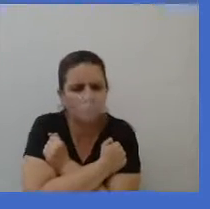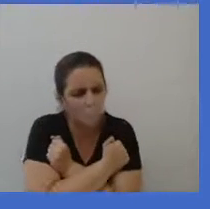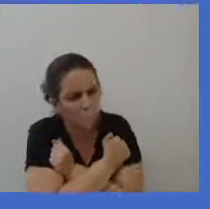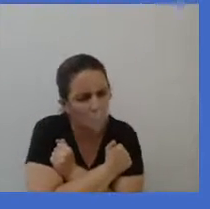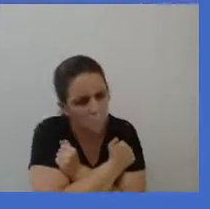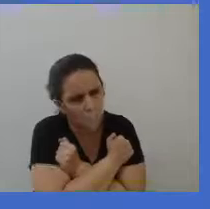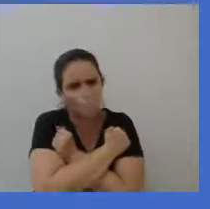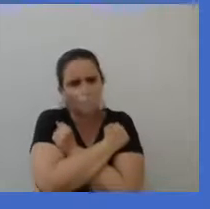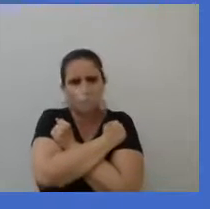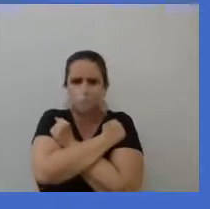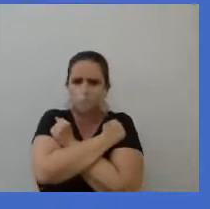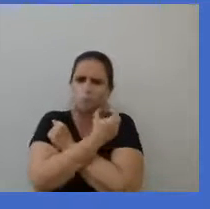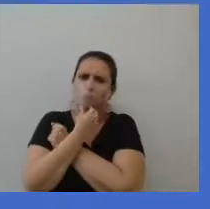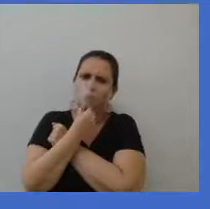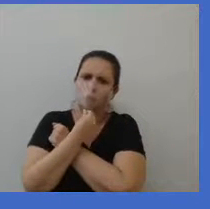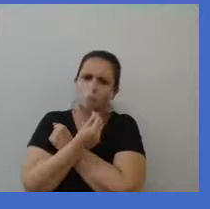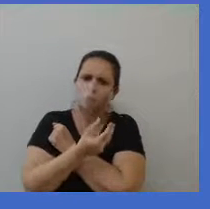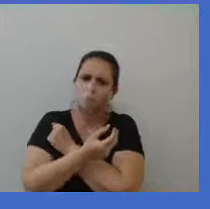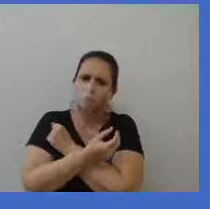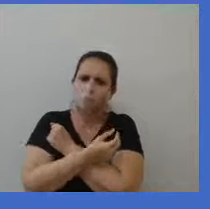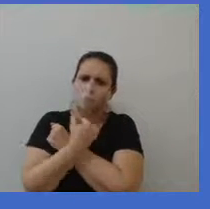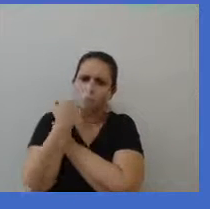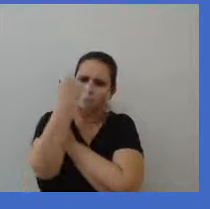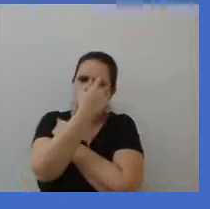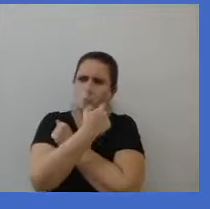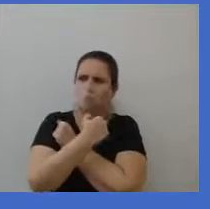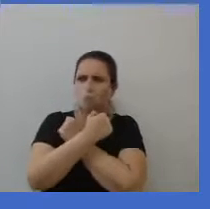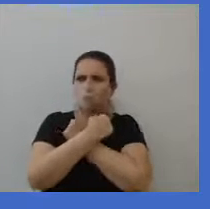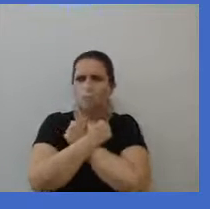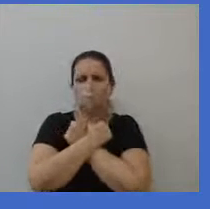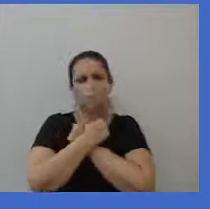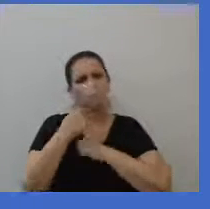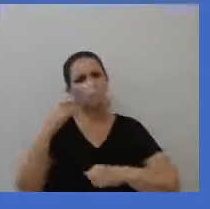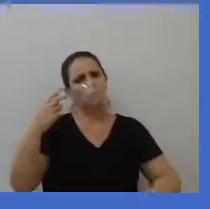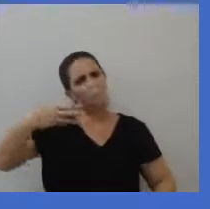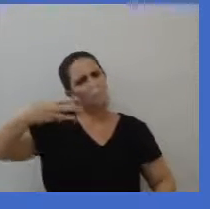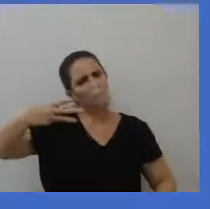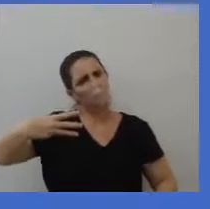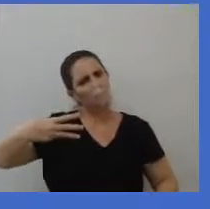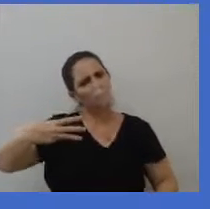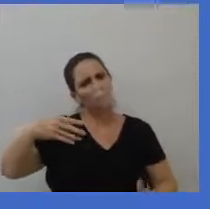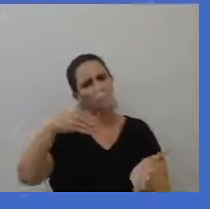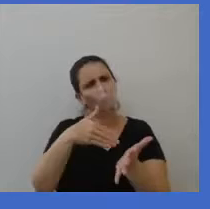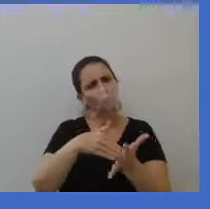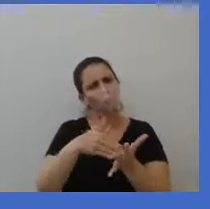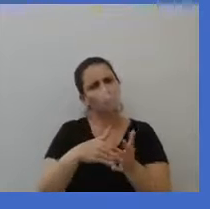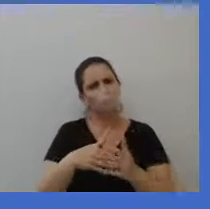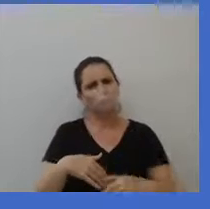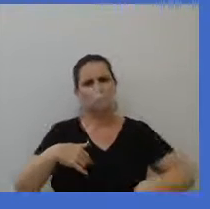textos científicos? Analisem. Textos científicos, pesquisas, os cientistas quando